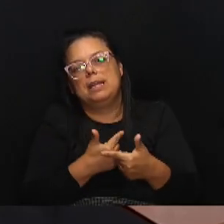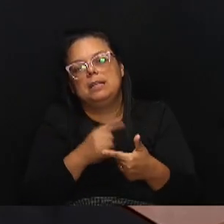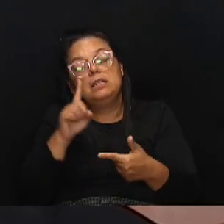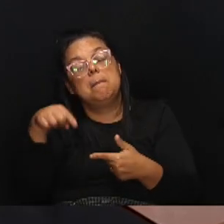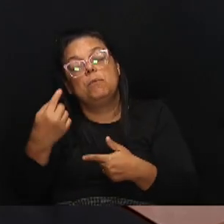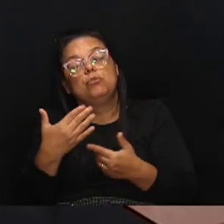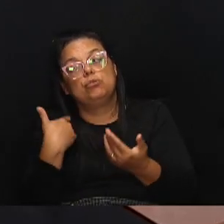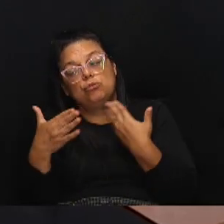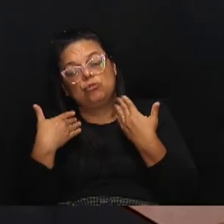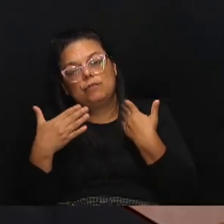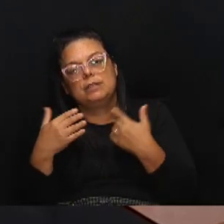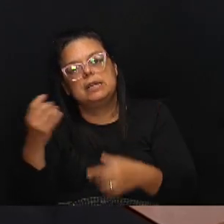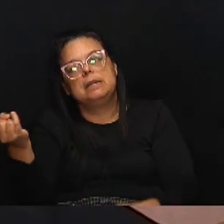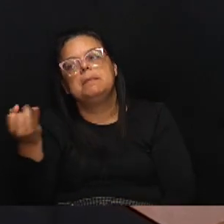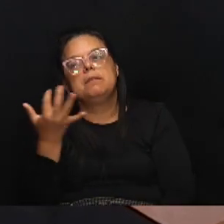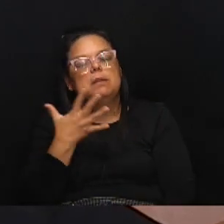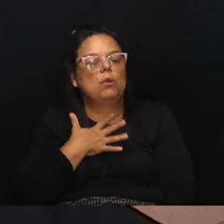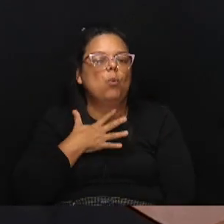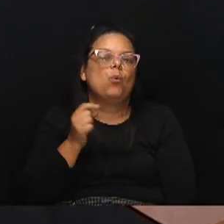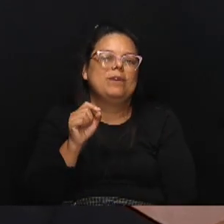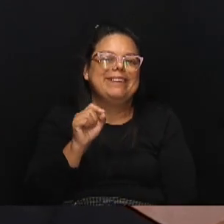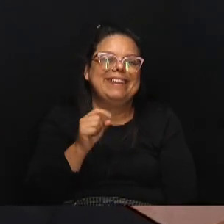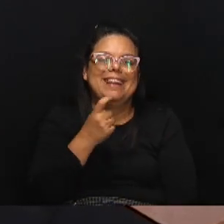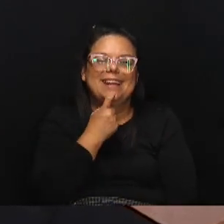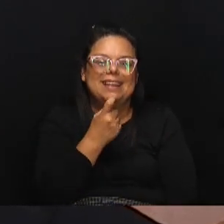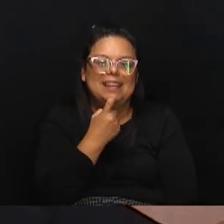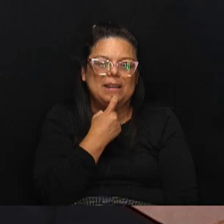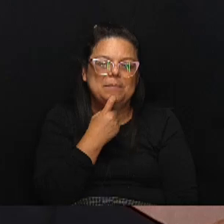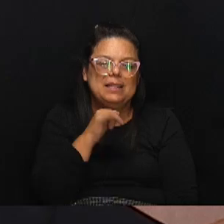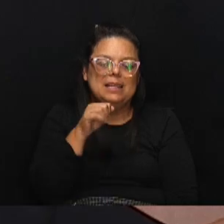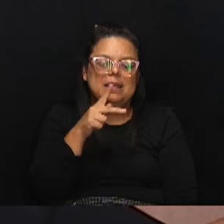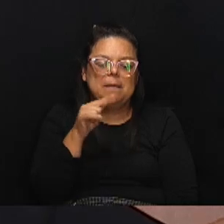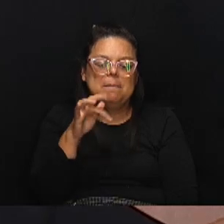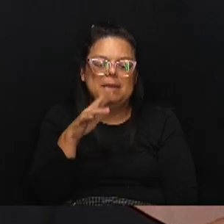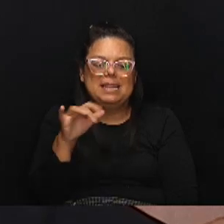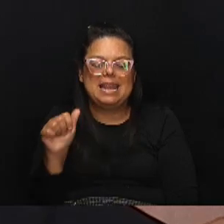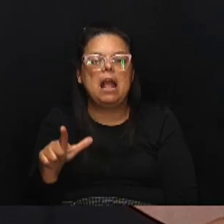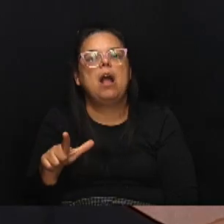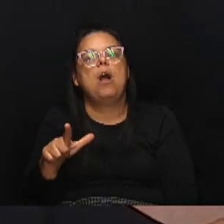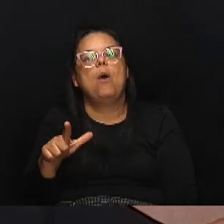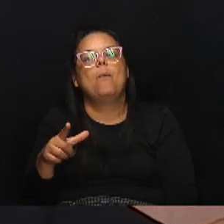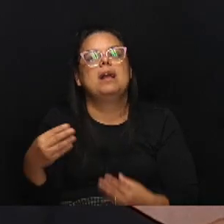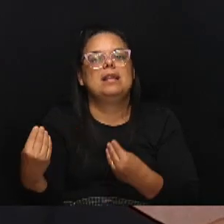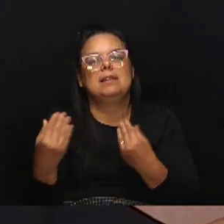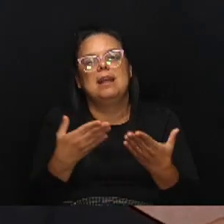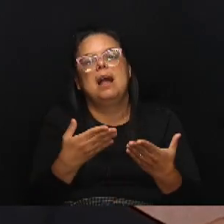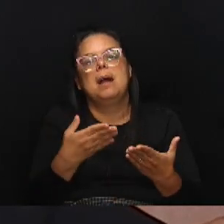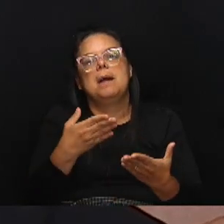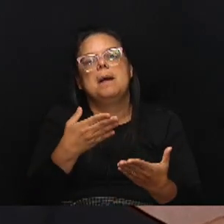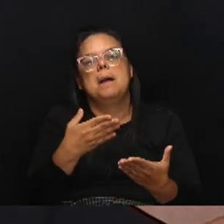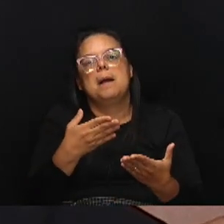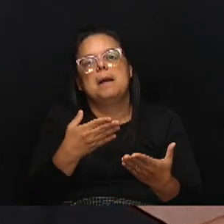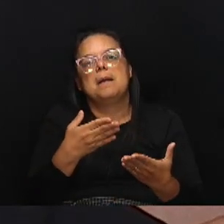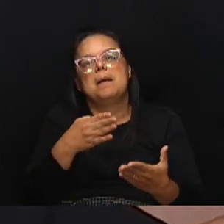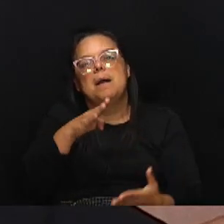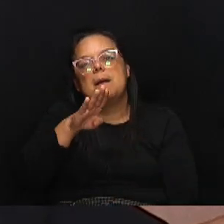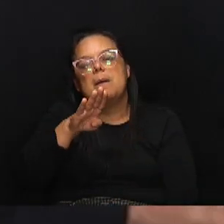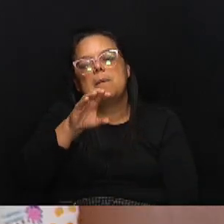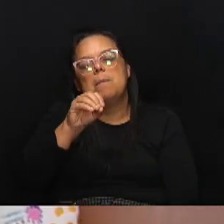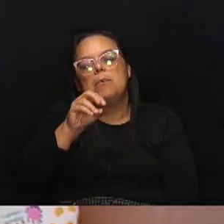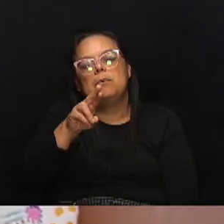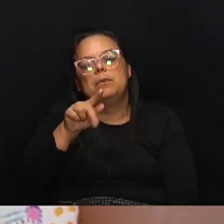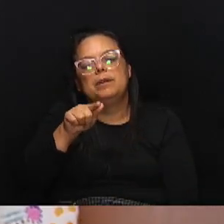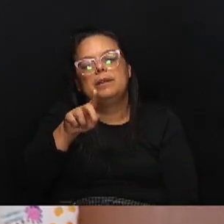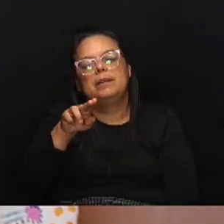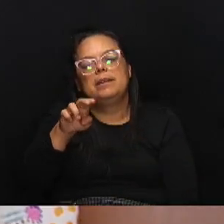depois, ele dizia assim, a Campinas imperial dá lugar depois à burguesia industrial. E a burguesia industrial,